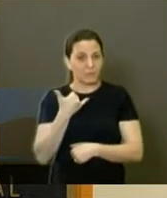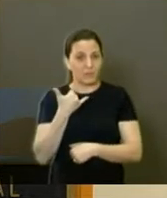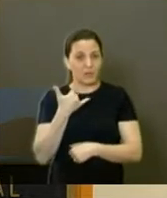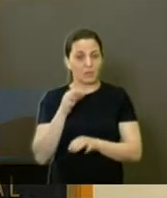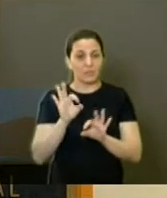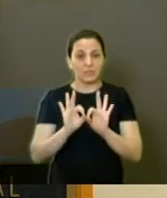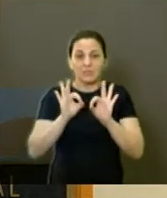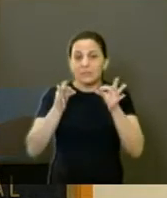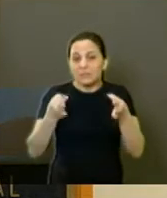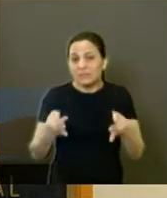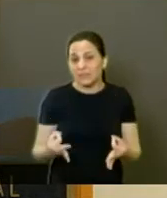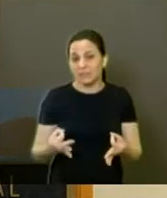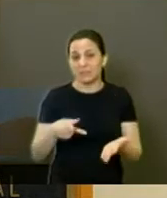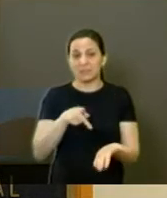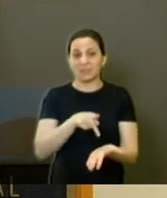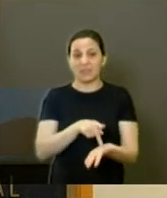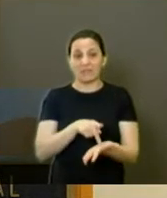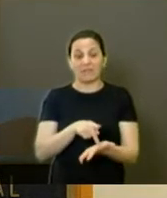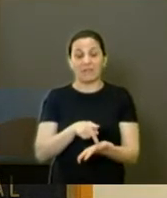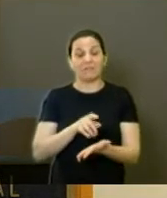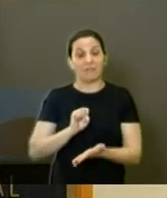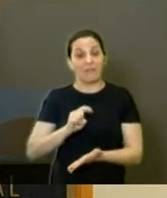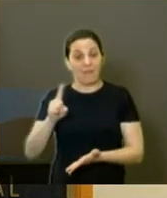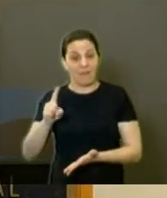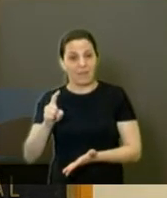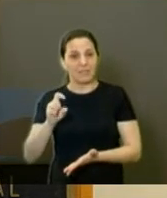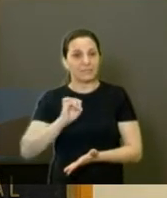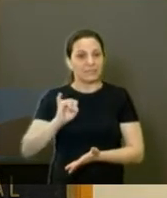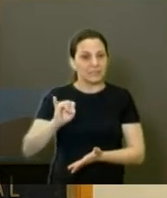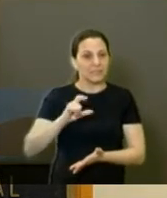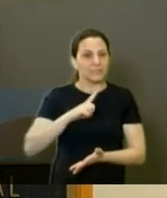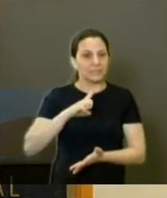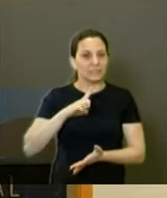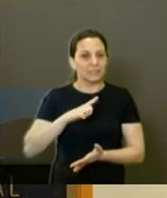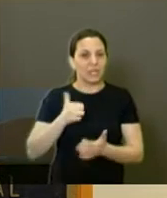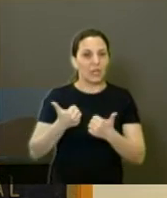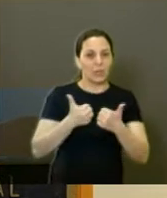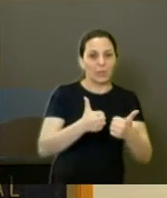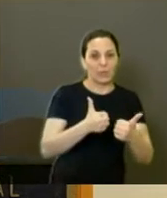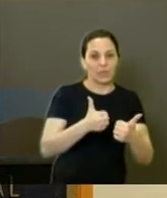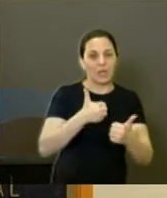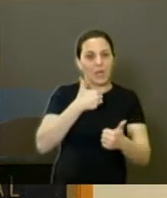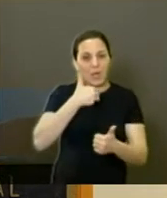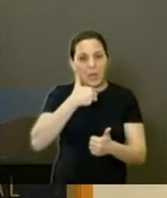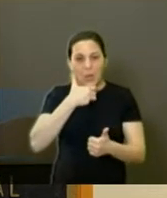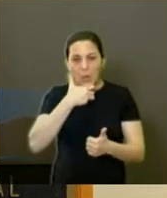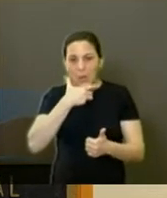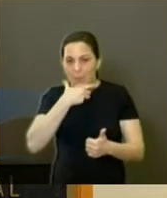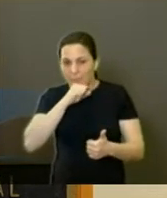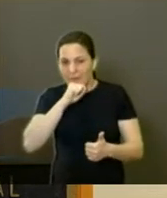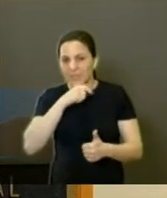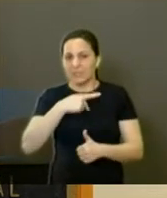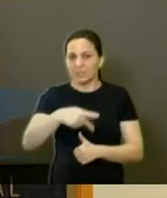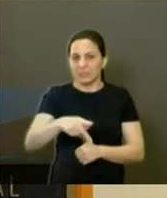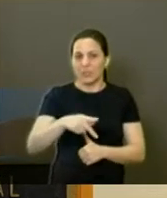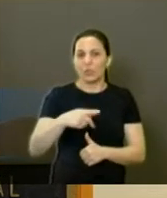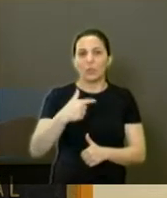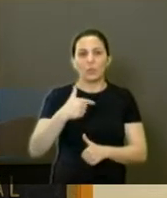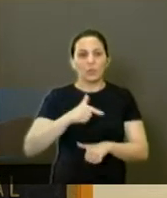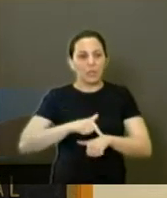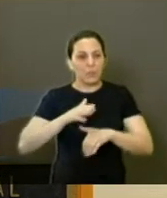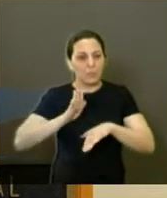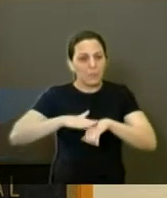muita sinceridade: se eu tivesse tido a companhia do seu pai por mais tempo, as coisas teriam sido